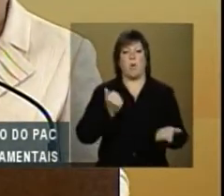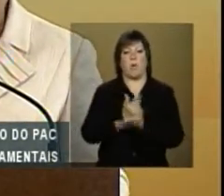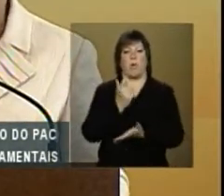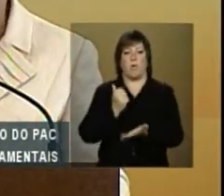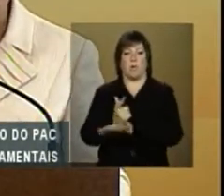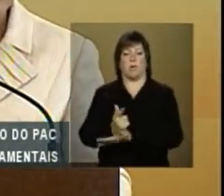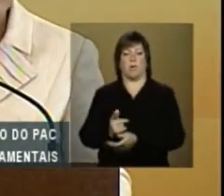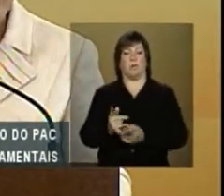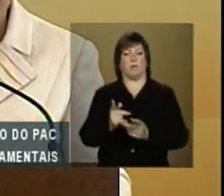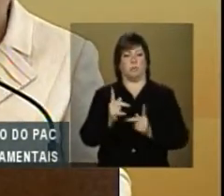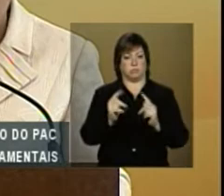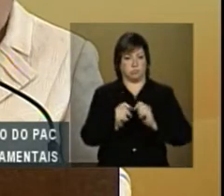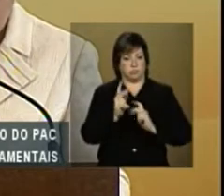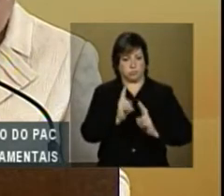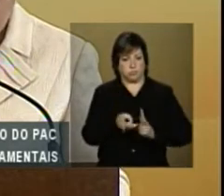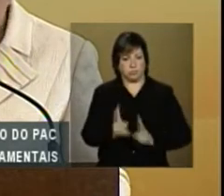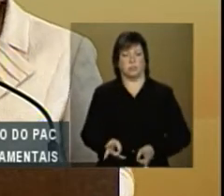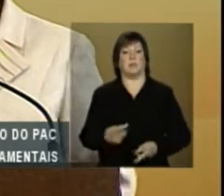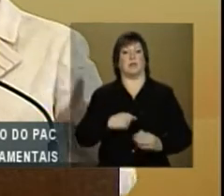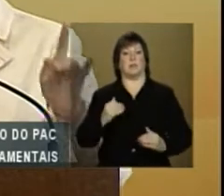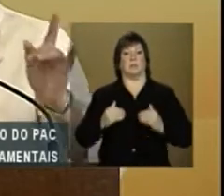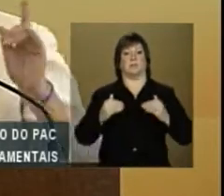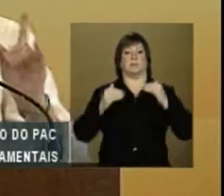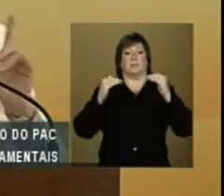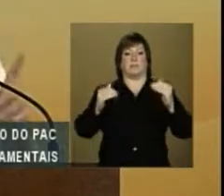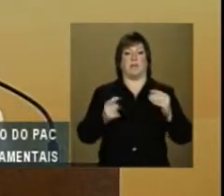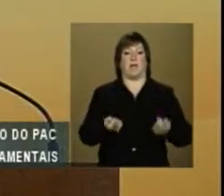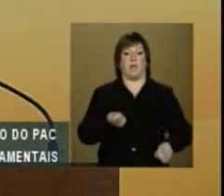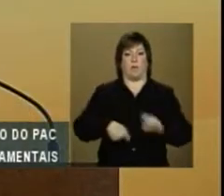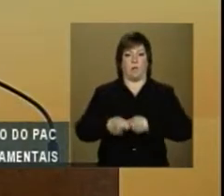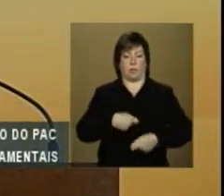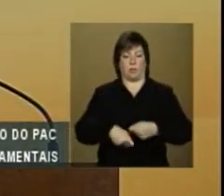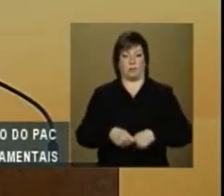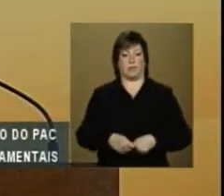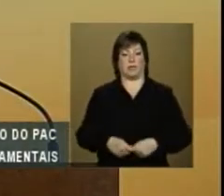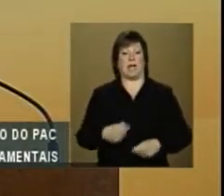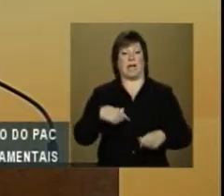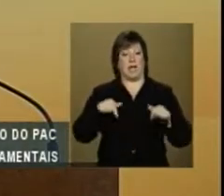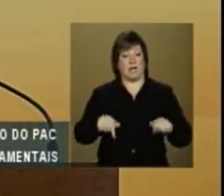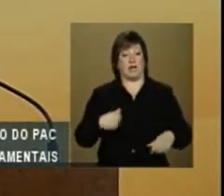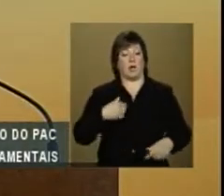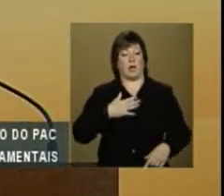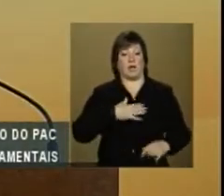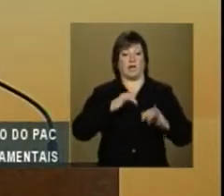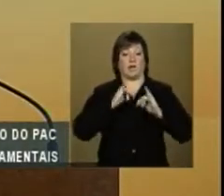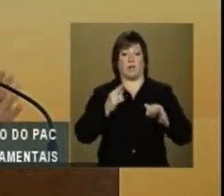e aceleração do crescimento econômico. Aqui eu gostaria de ressaltar um fato.